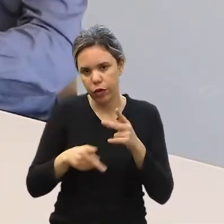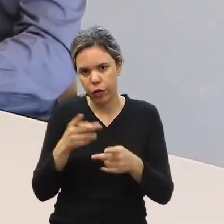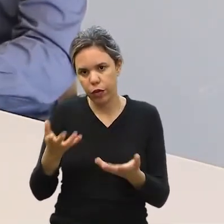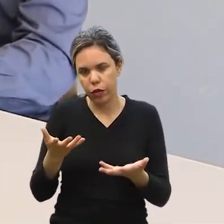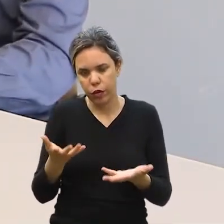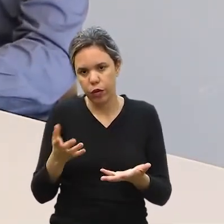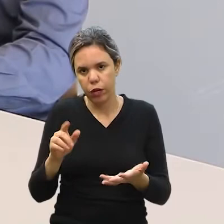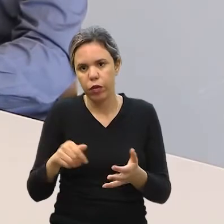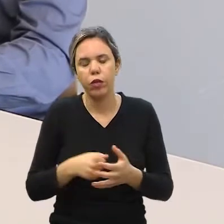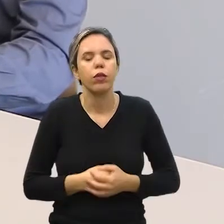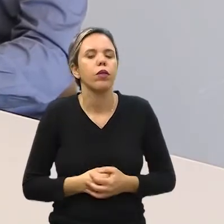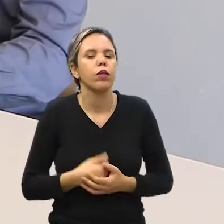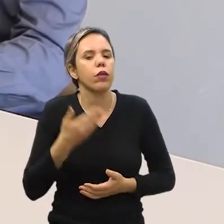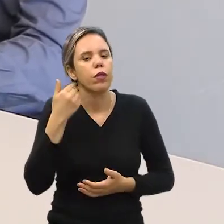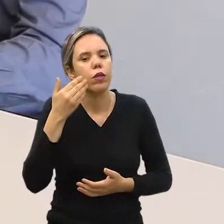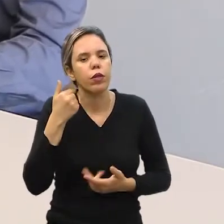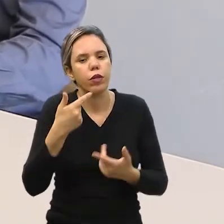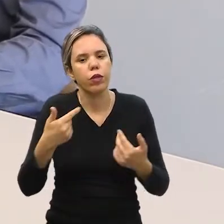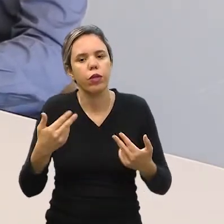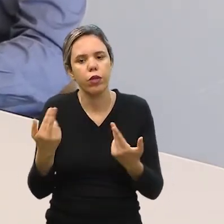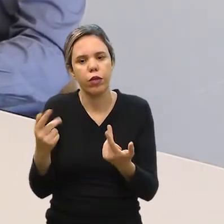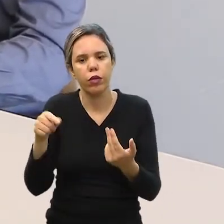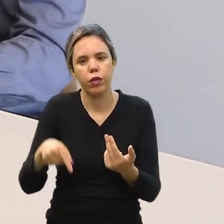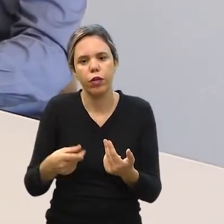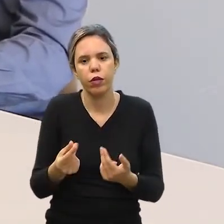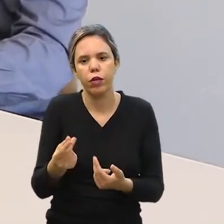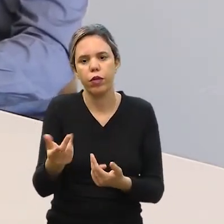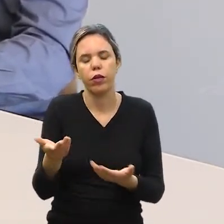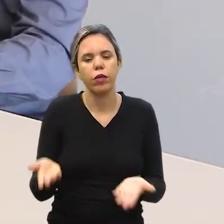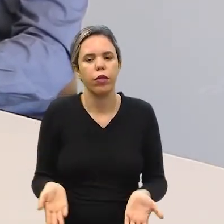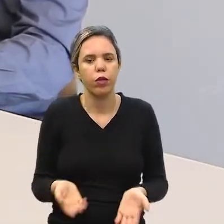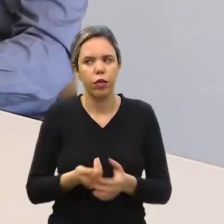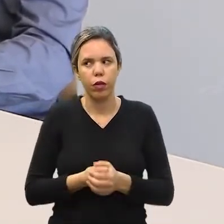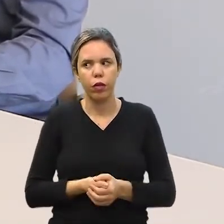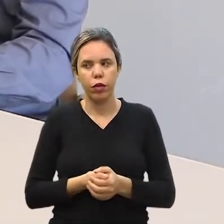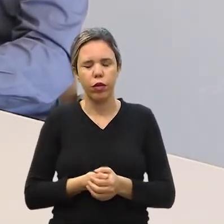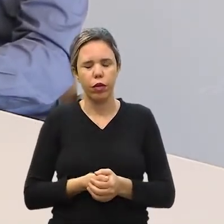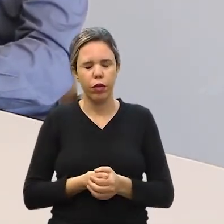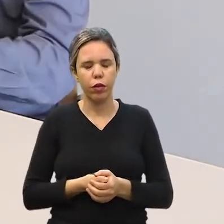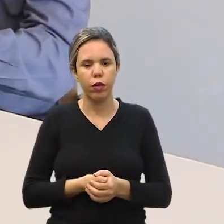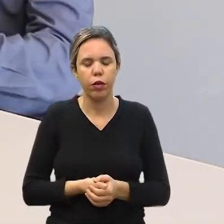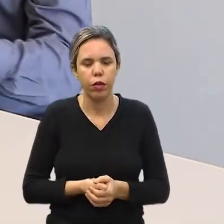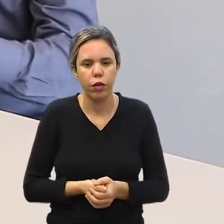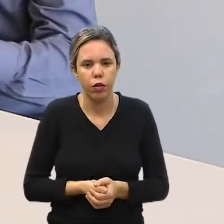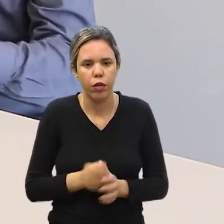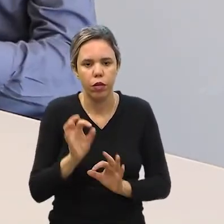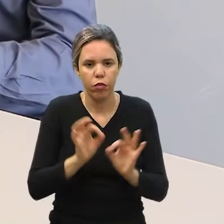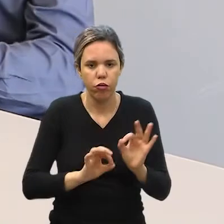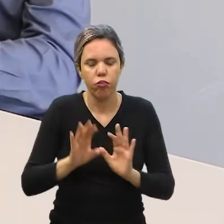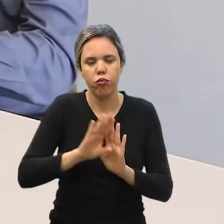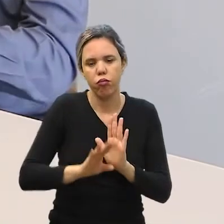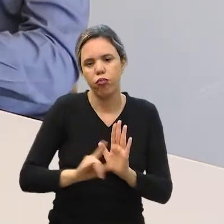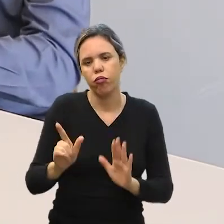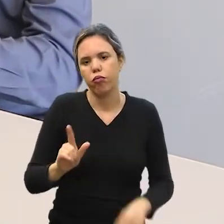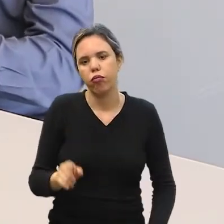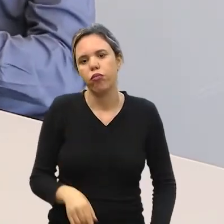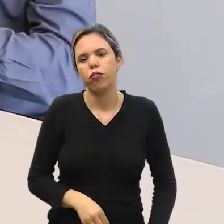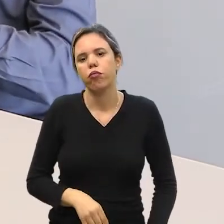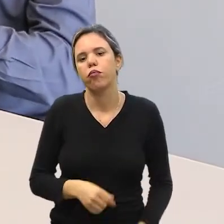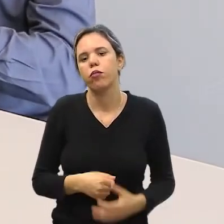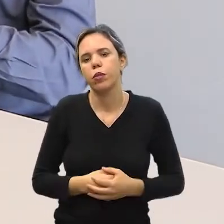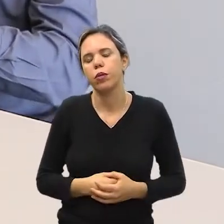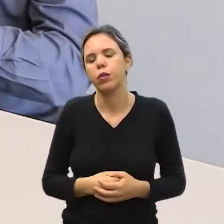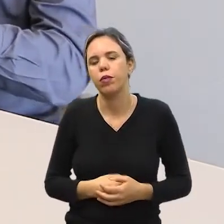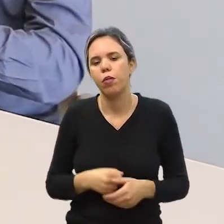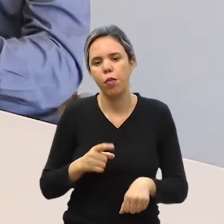que quer, então, adquirir um bem como esse, um bem durável, ela deve se planejar, obviamente, mas